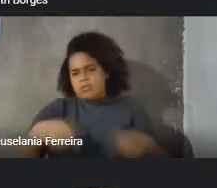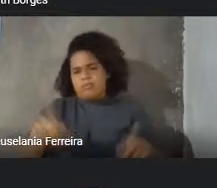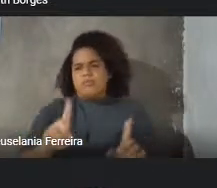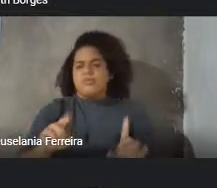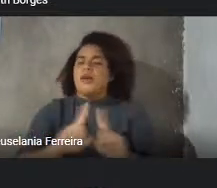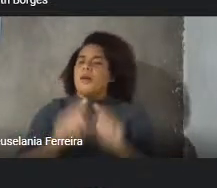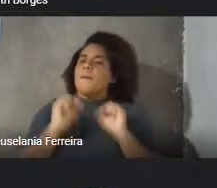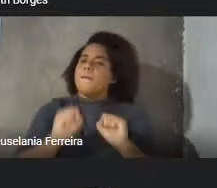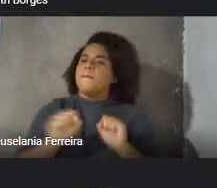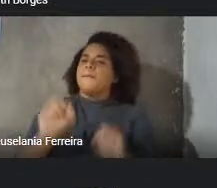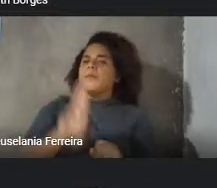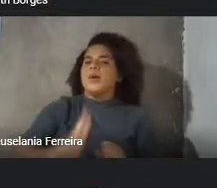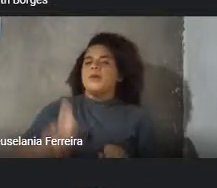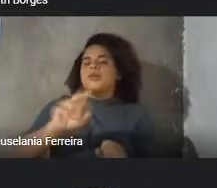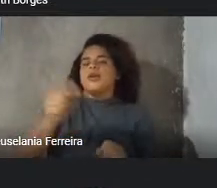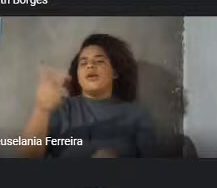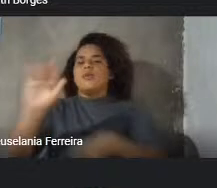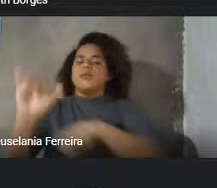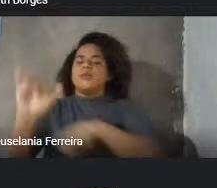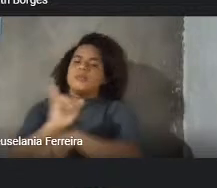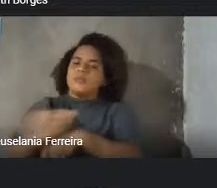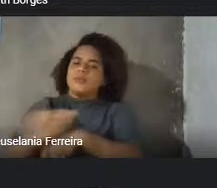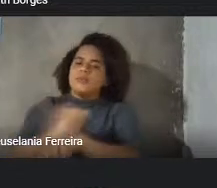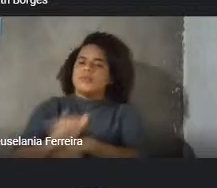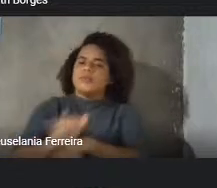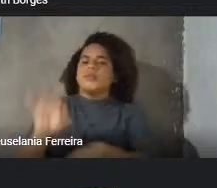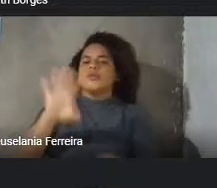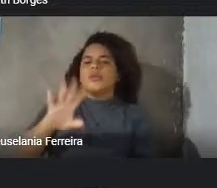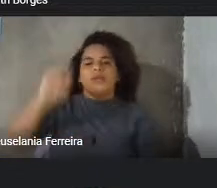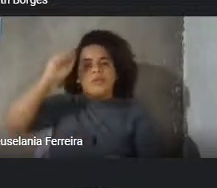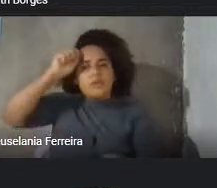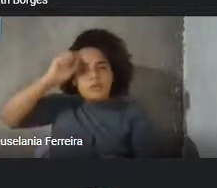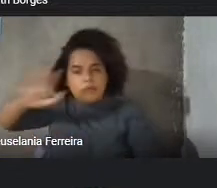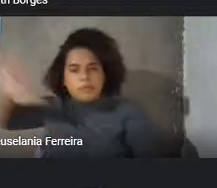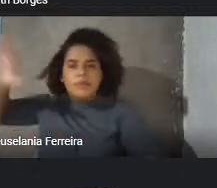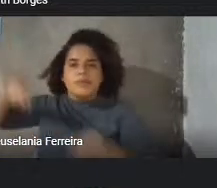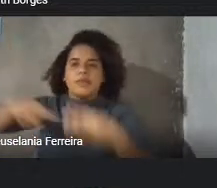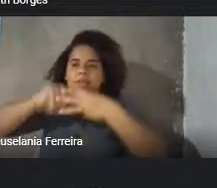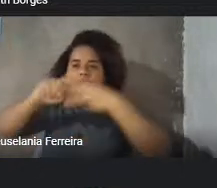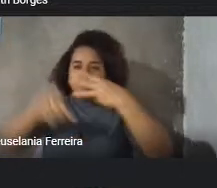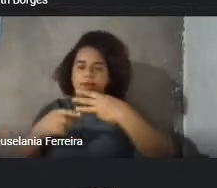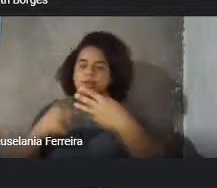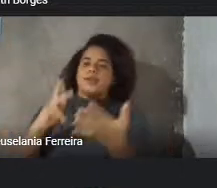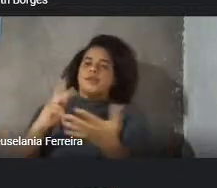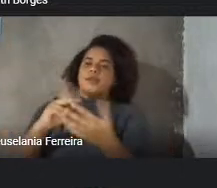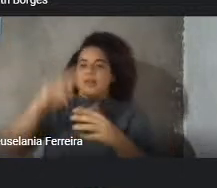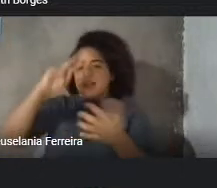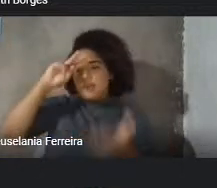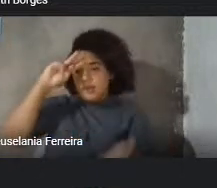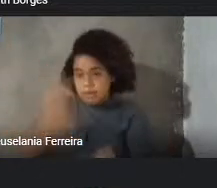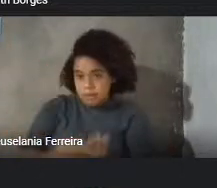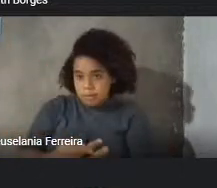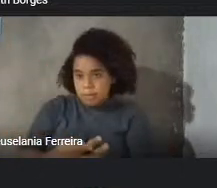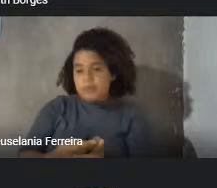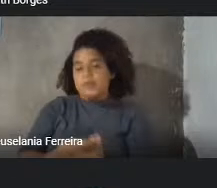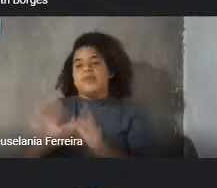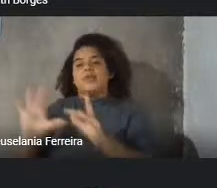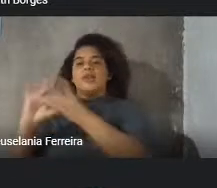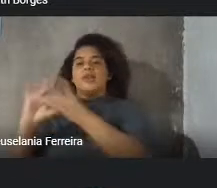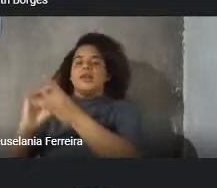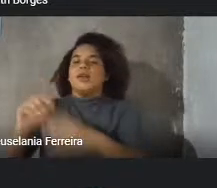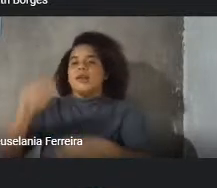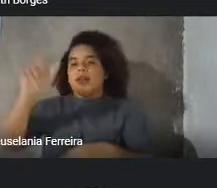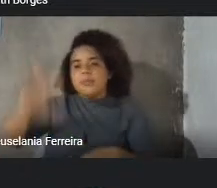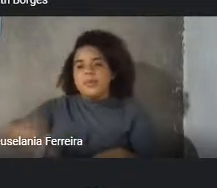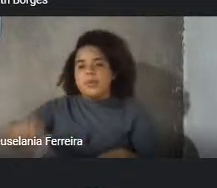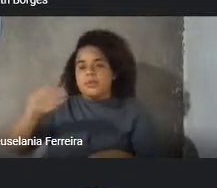outra parte de imaginar as 3 hipóteses, tá? Vinculadas às figuras de autoridade, tá bom?